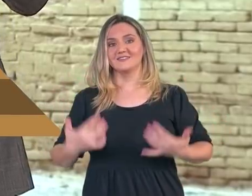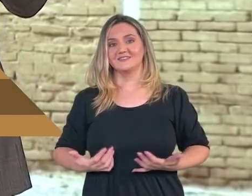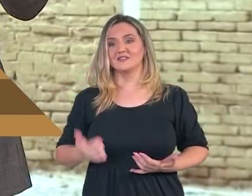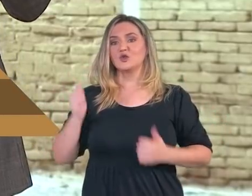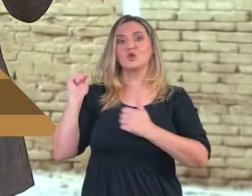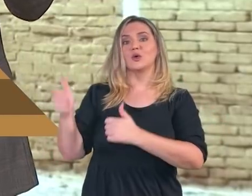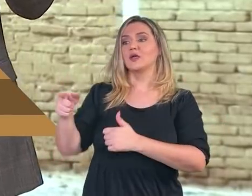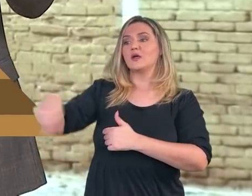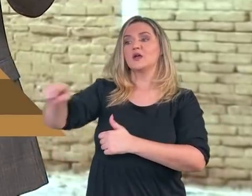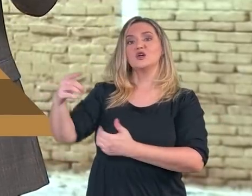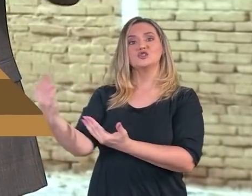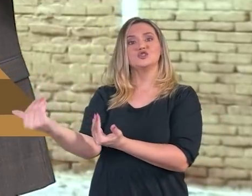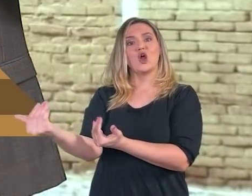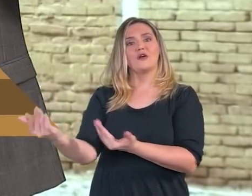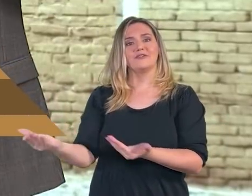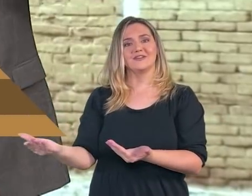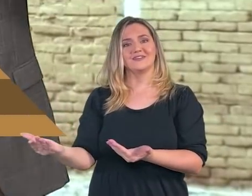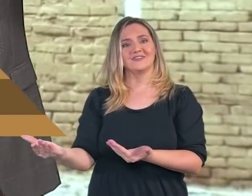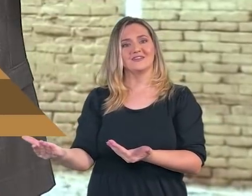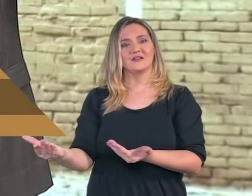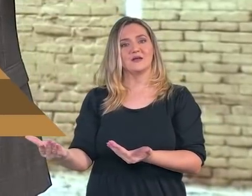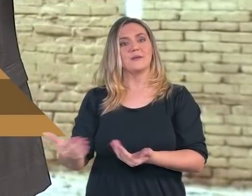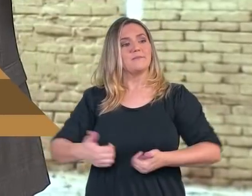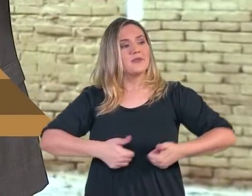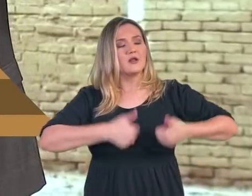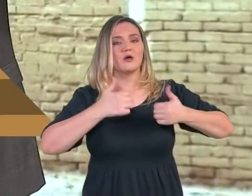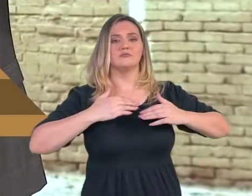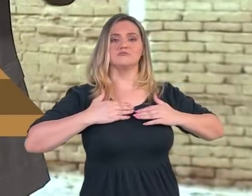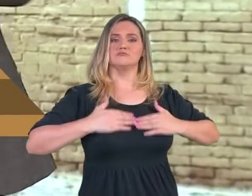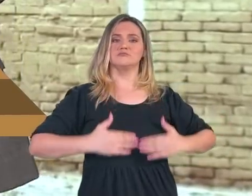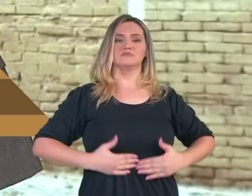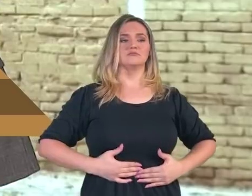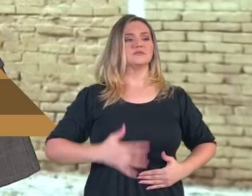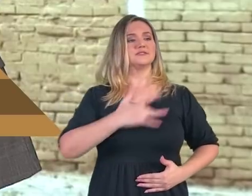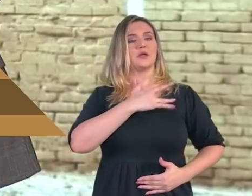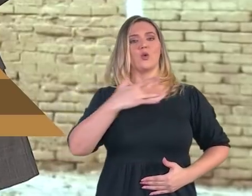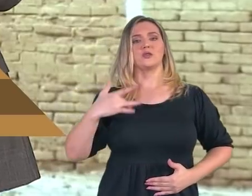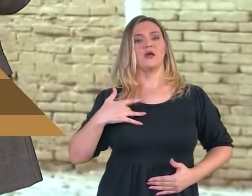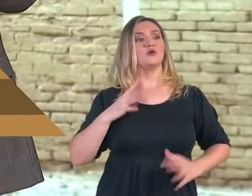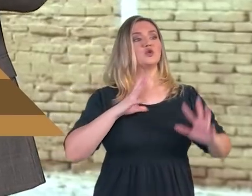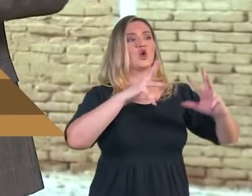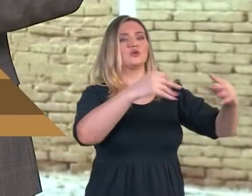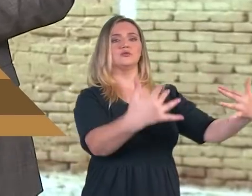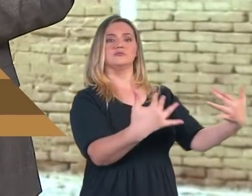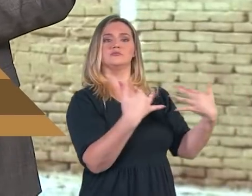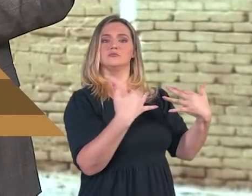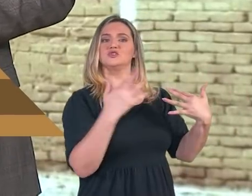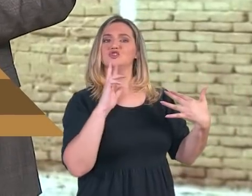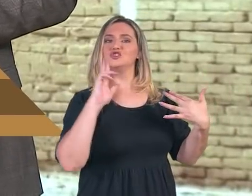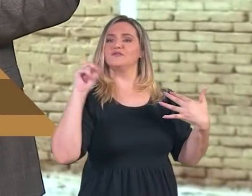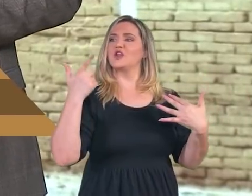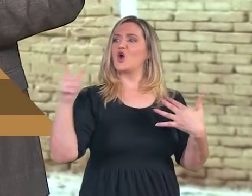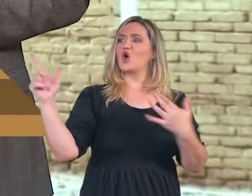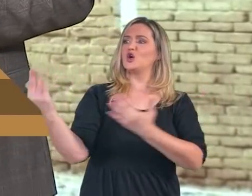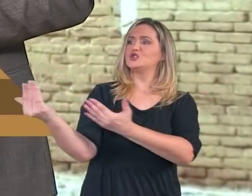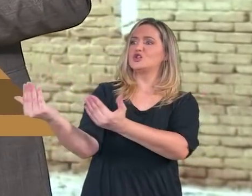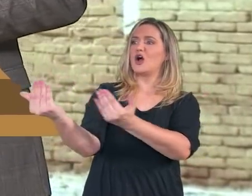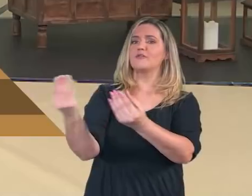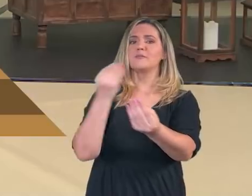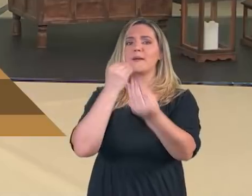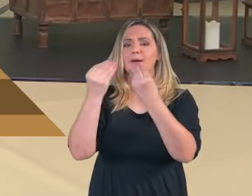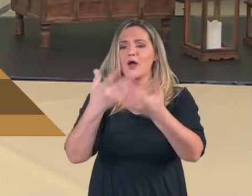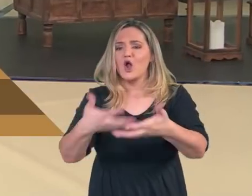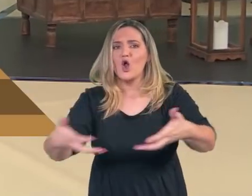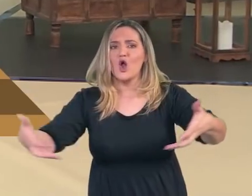vacas gordas, ou seja, eles eram muito mais visivelmente saudáveis do que os outros jovens treinados.